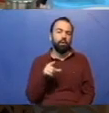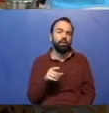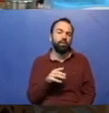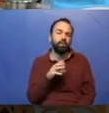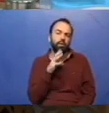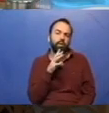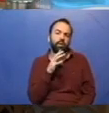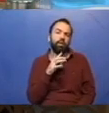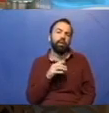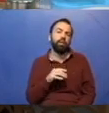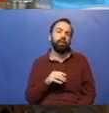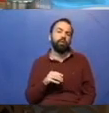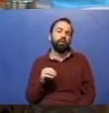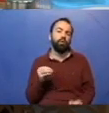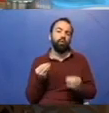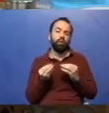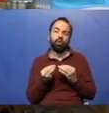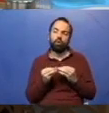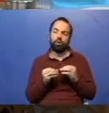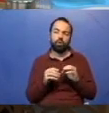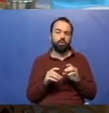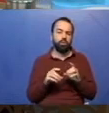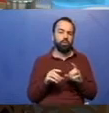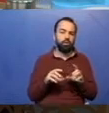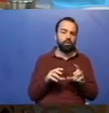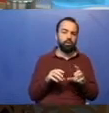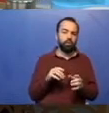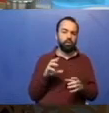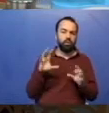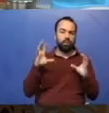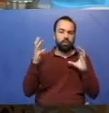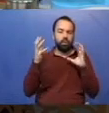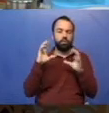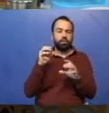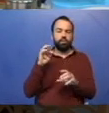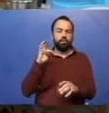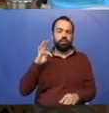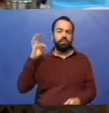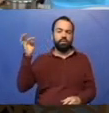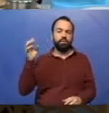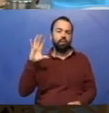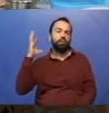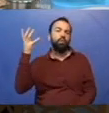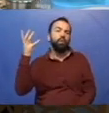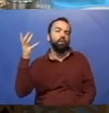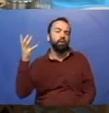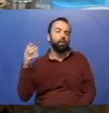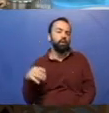prever o tempo somente observando a natureza? Está na página 278.